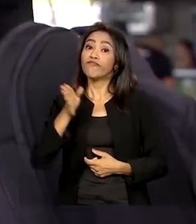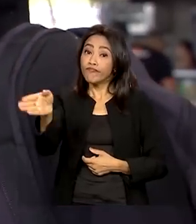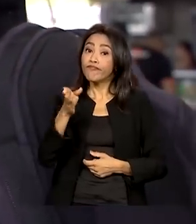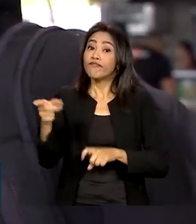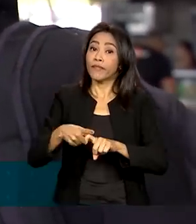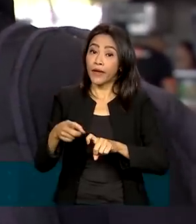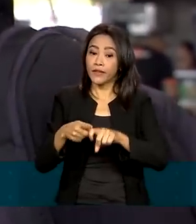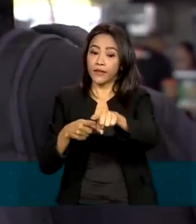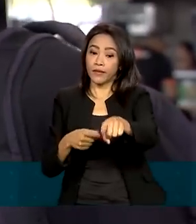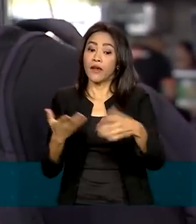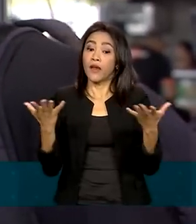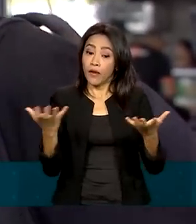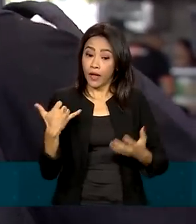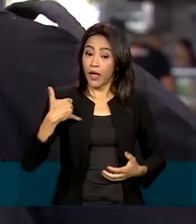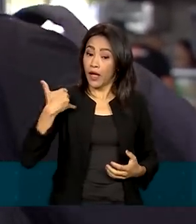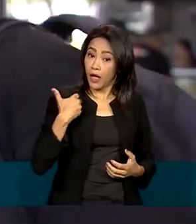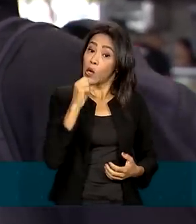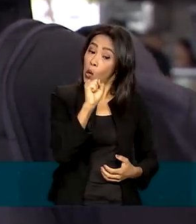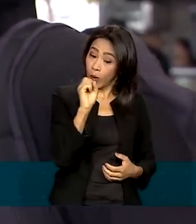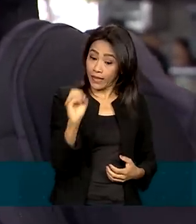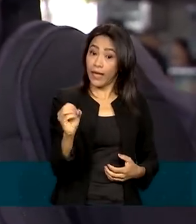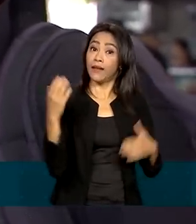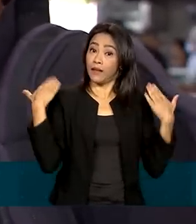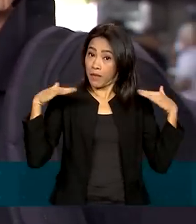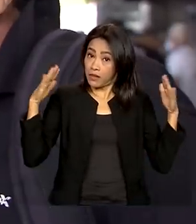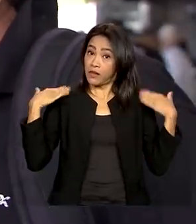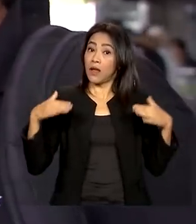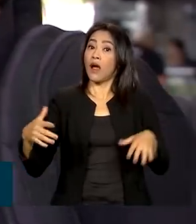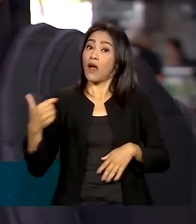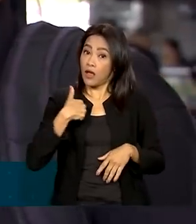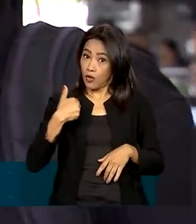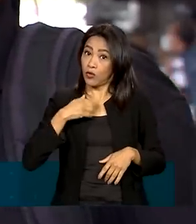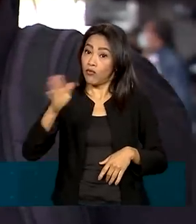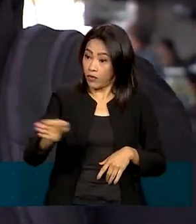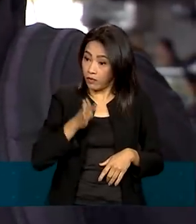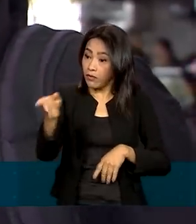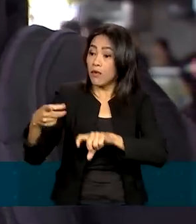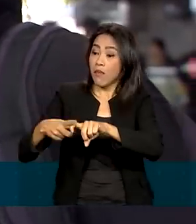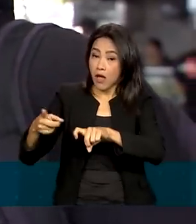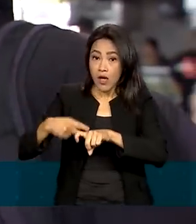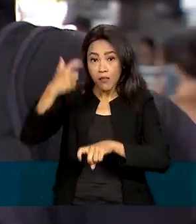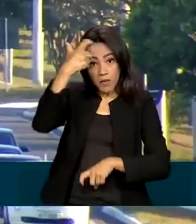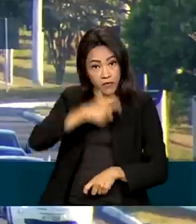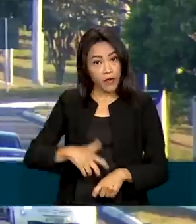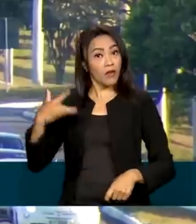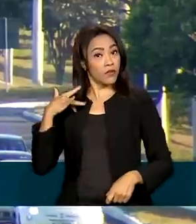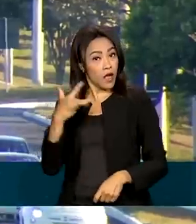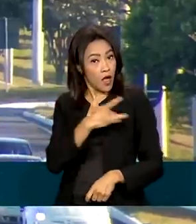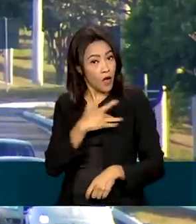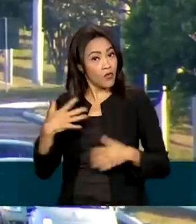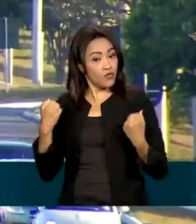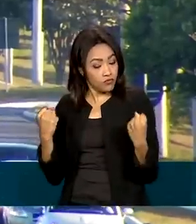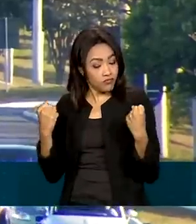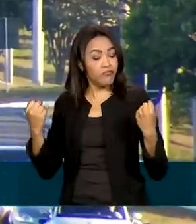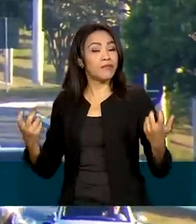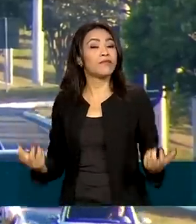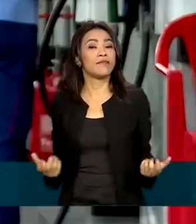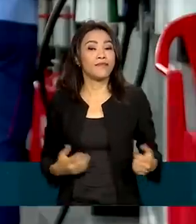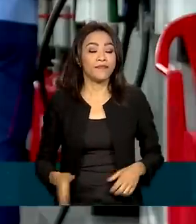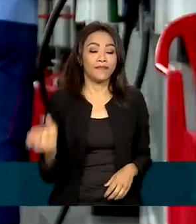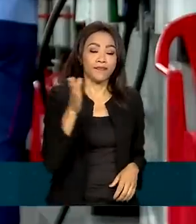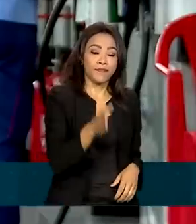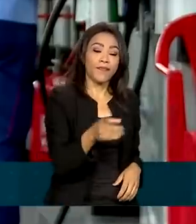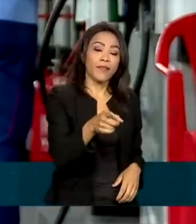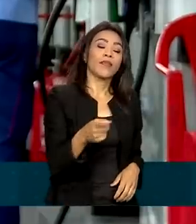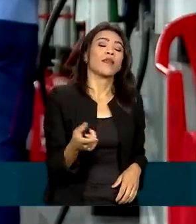aos 80 e passear. Se eu estou em tratamento médico para ficar forte, ficar firme. Para compensar a alta